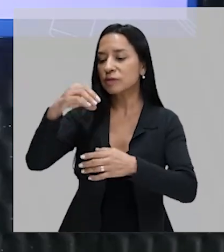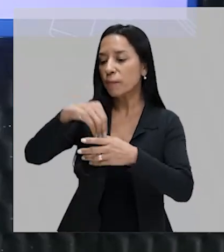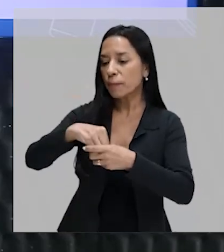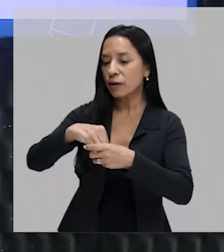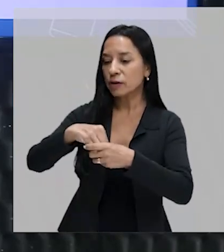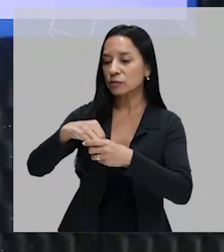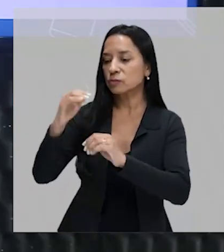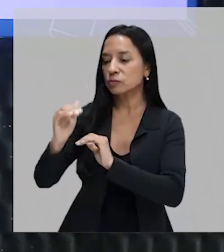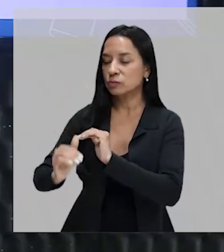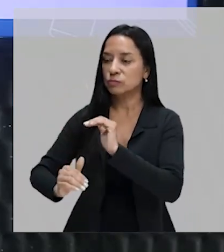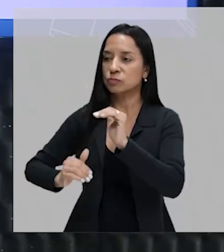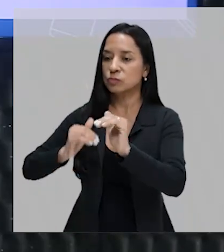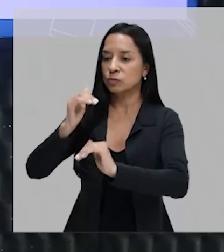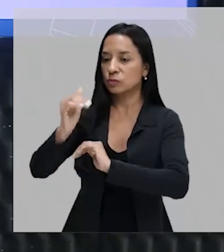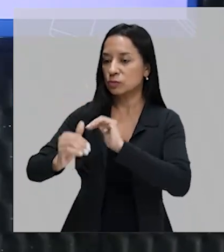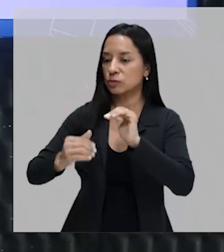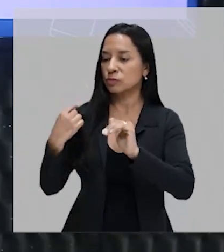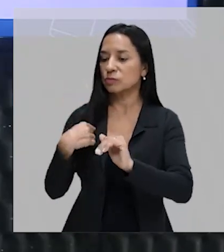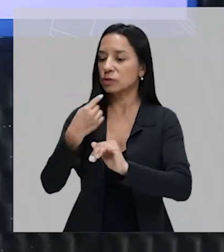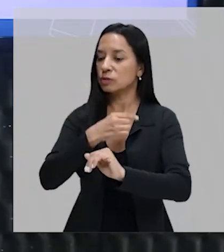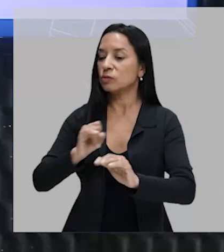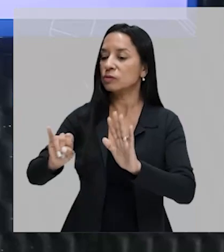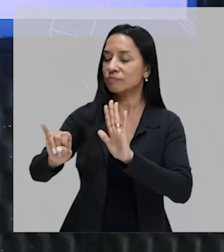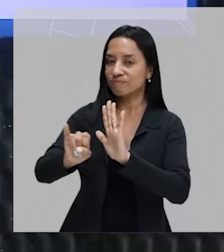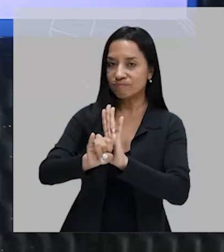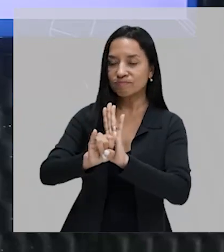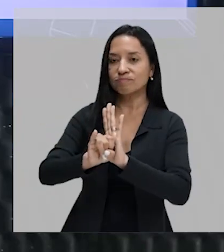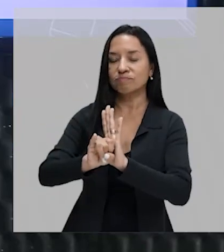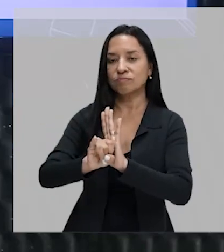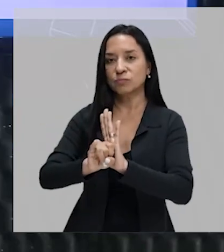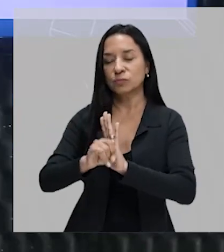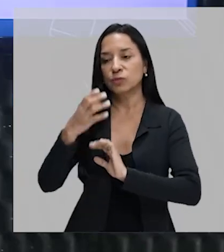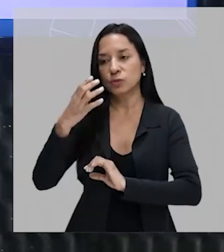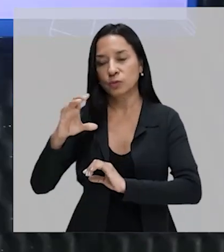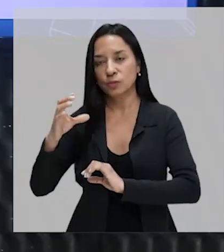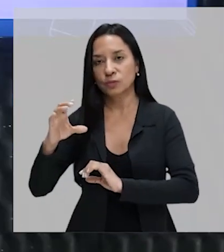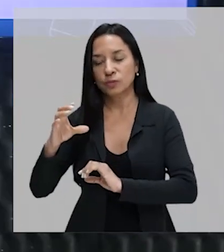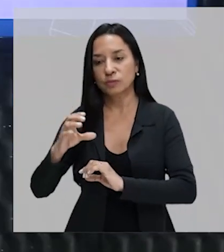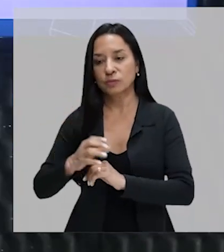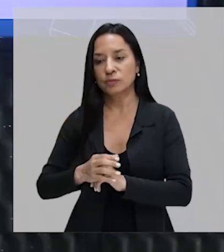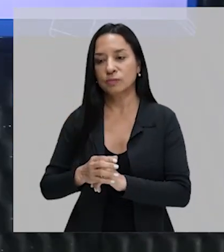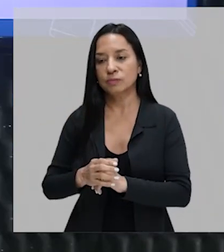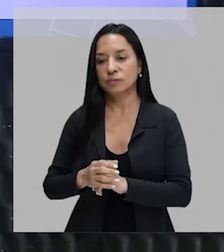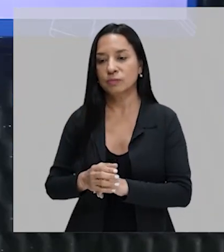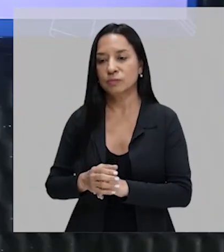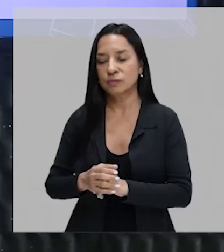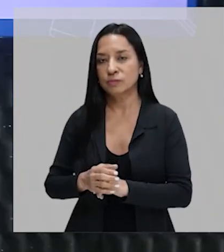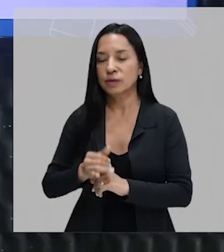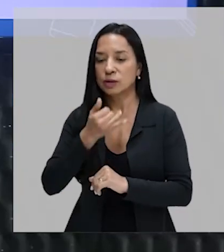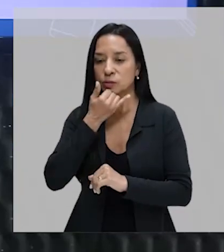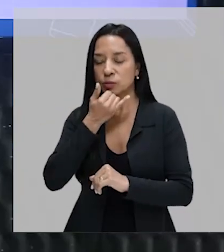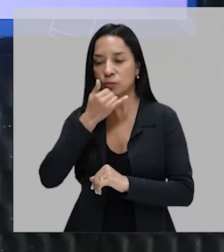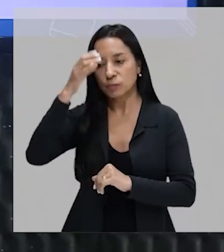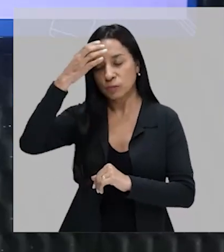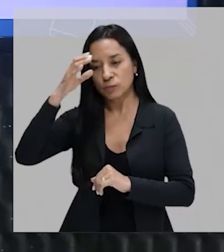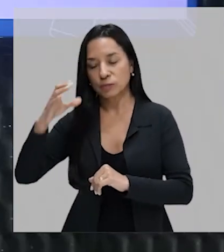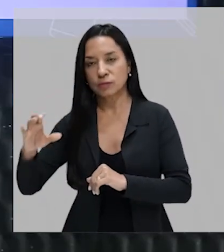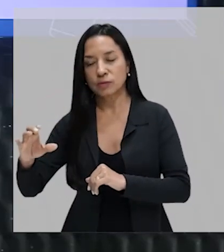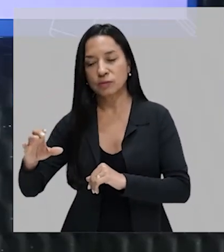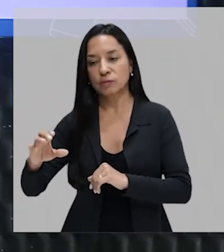da construção da nossa identidade cultural. Sujeitos históricos que continuam resistindo.